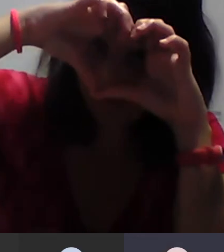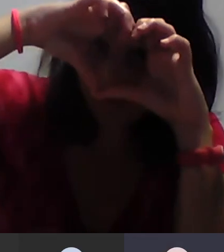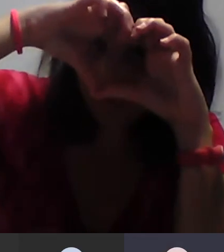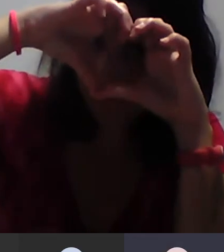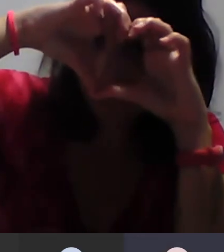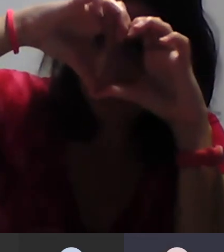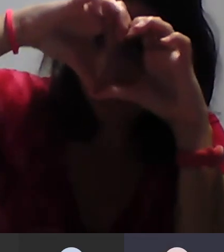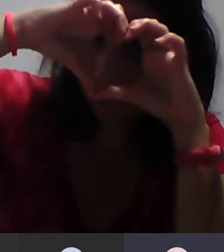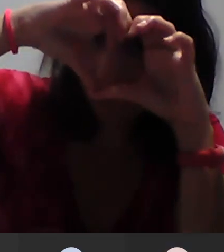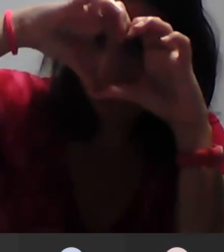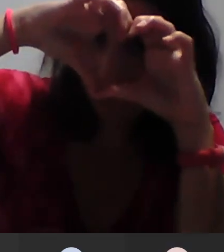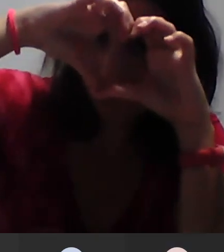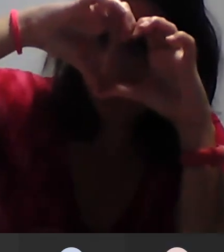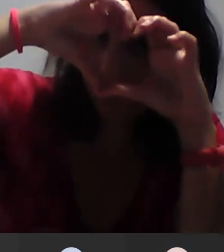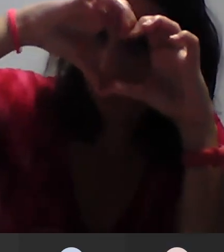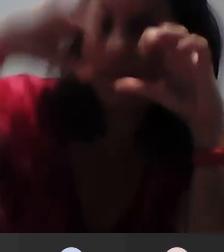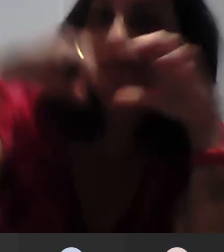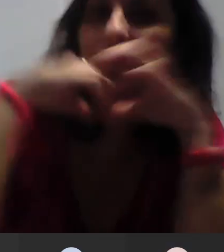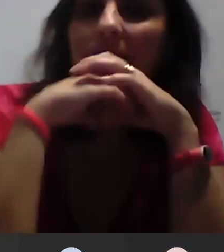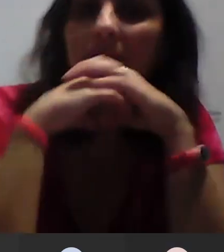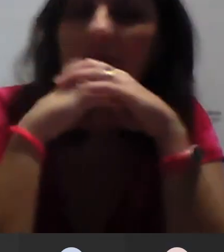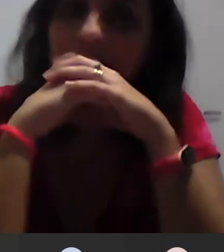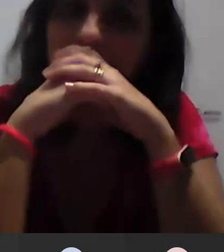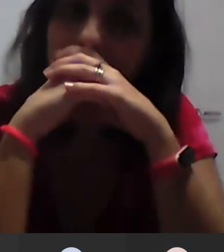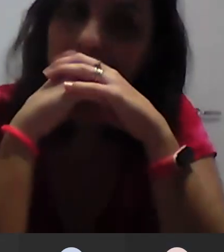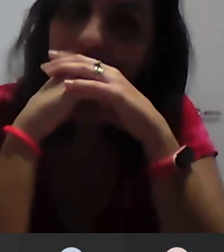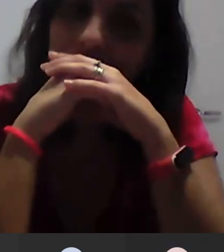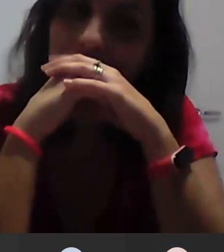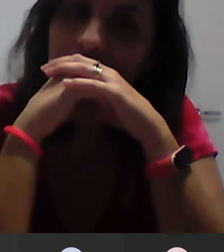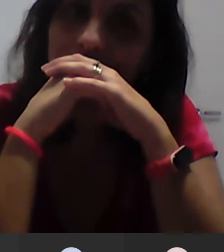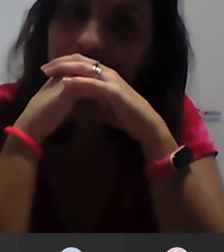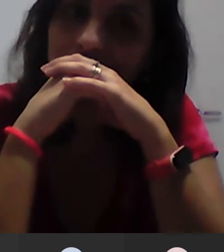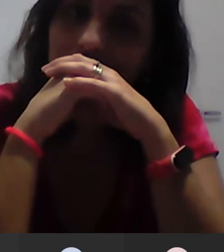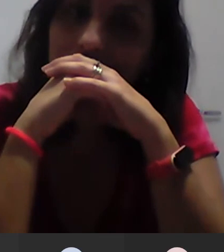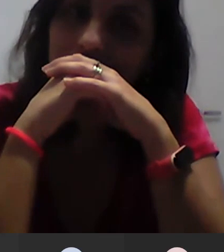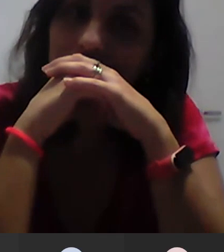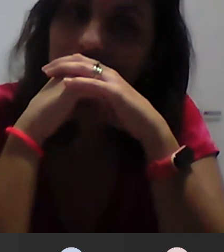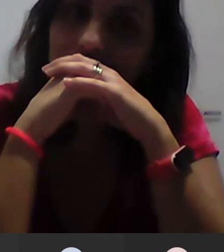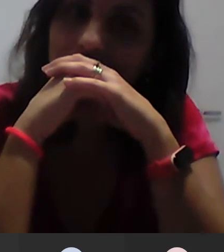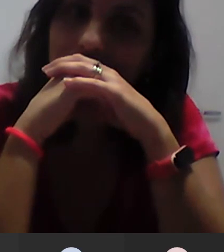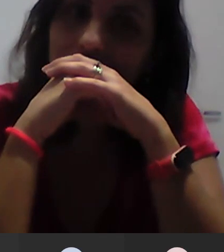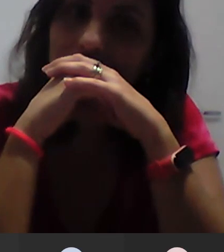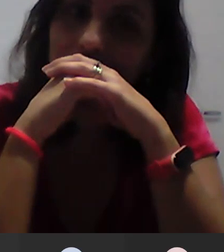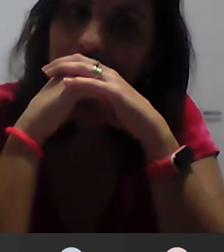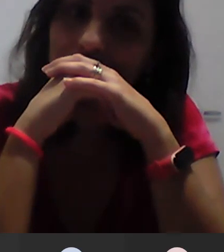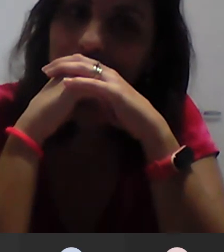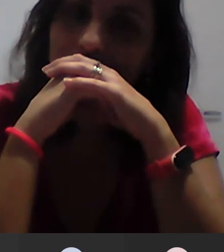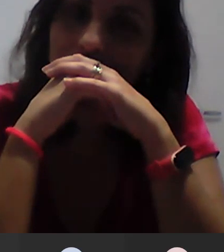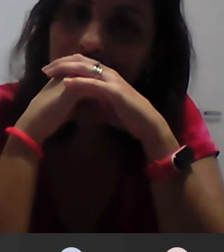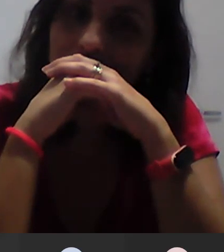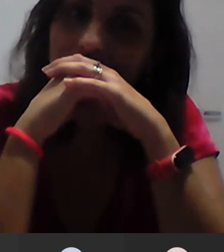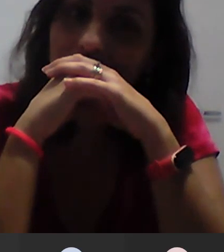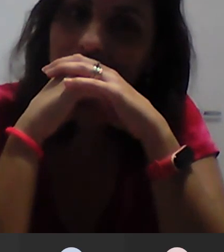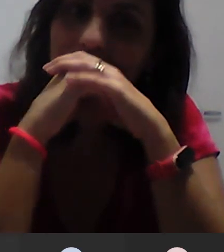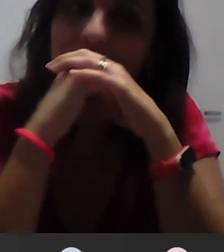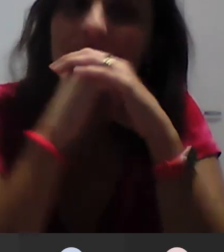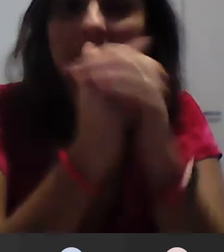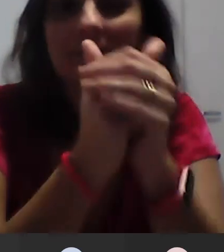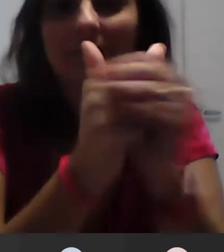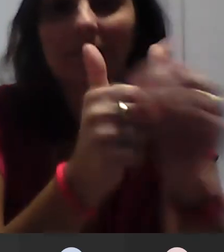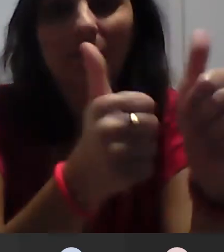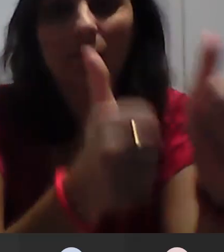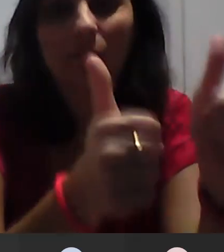Deus, cuidem-se, porque quando a gente voltar, a gente vai comemorar isso tudo que ficou para trás que a gente